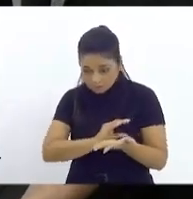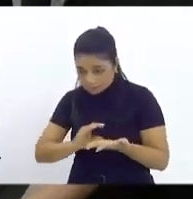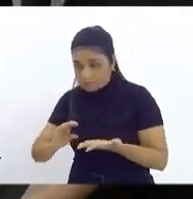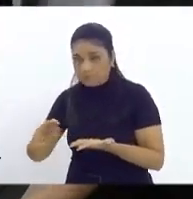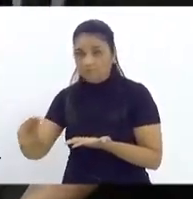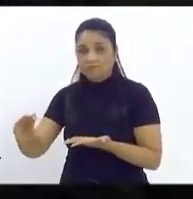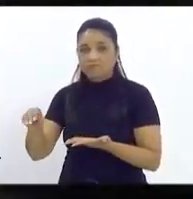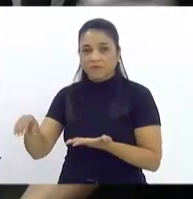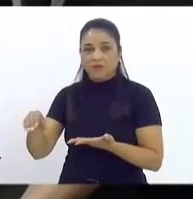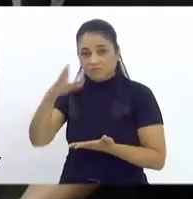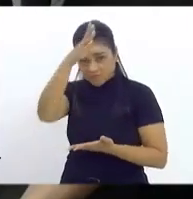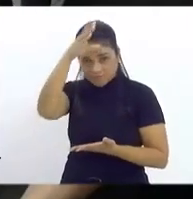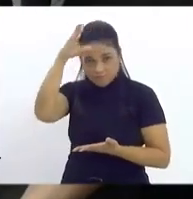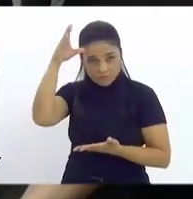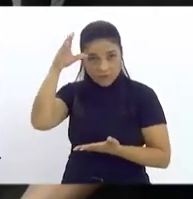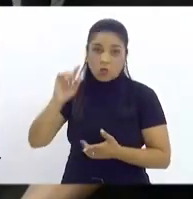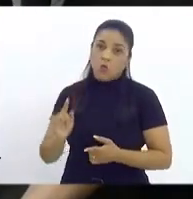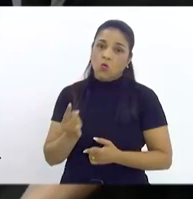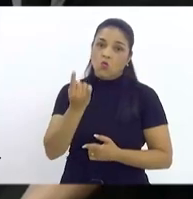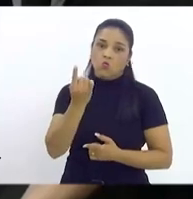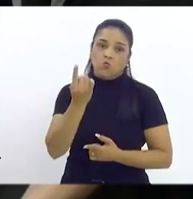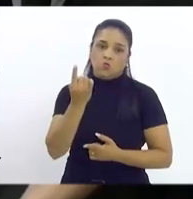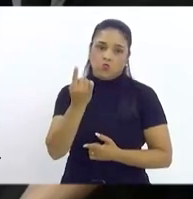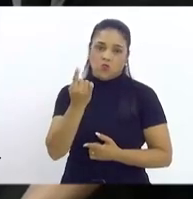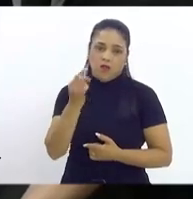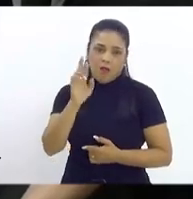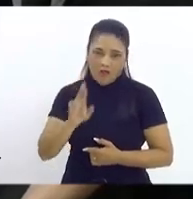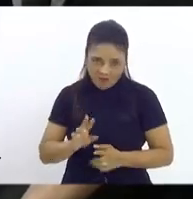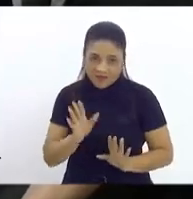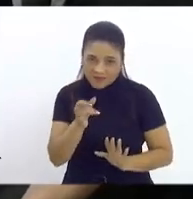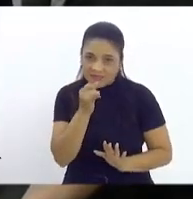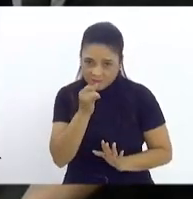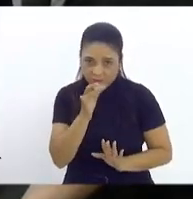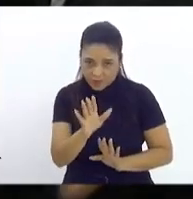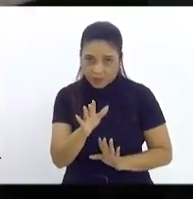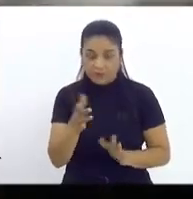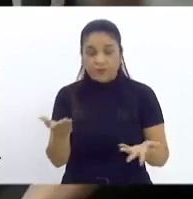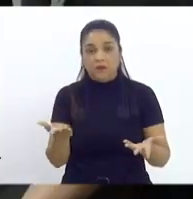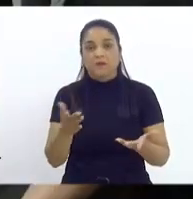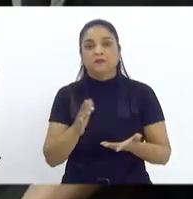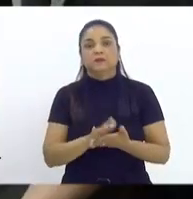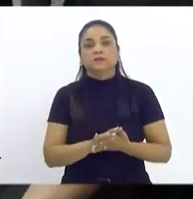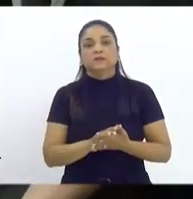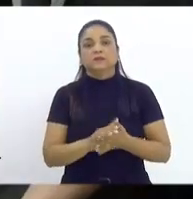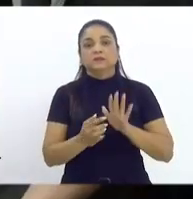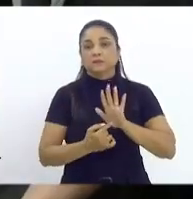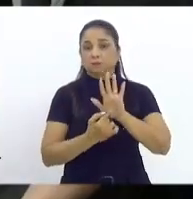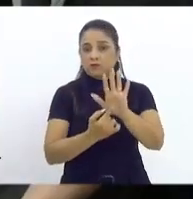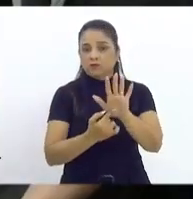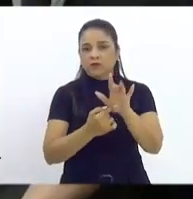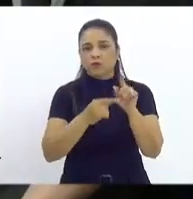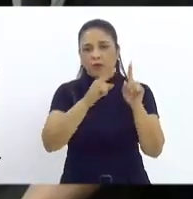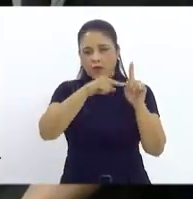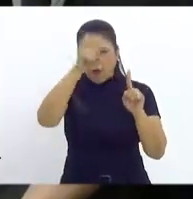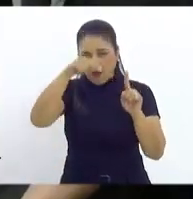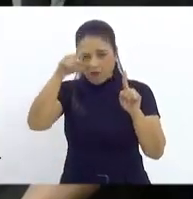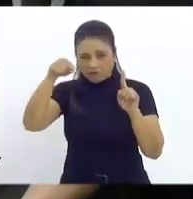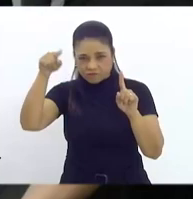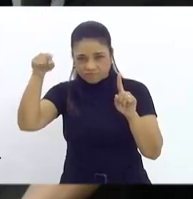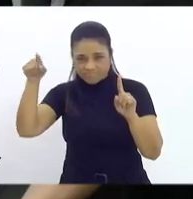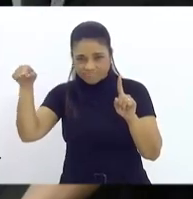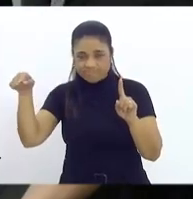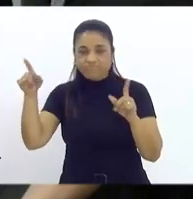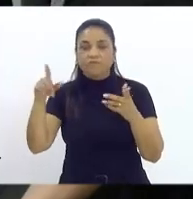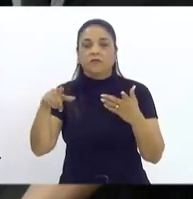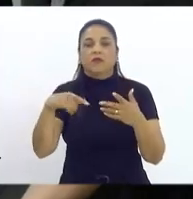consumidor esse valor 1. Né? E esse é a questão. Como pode-se ver nesse gráfico, ele subiu assim bem acima